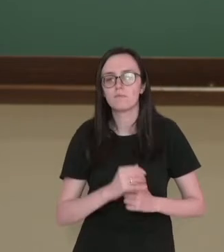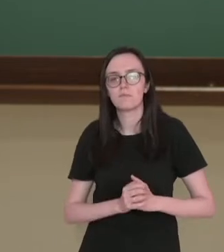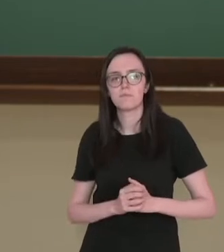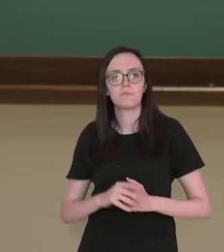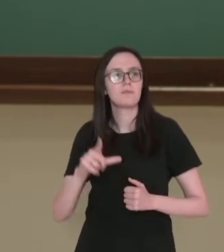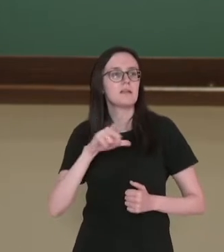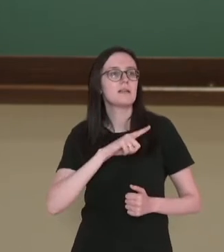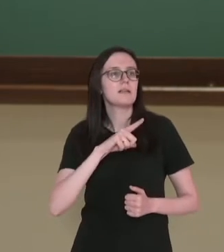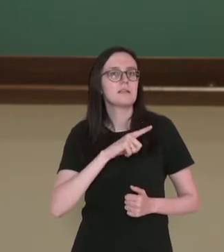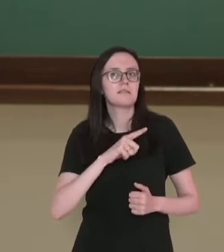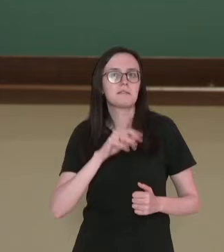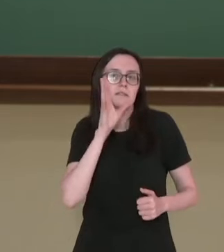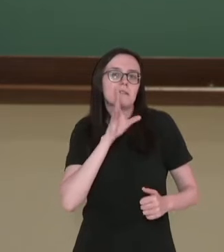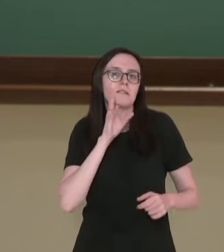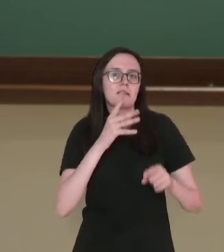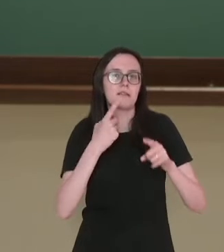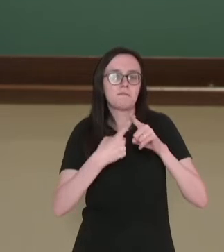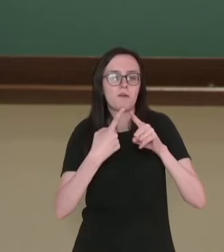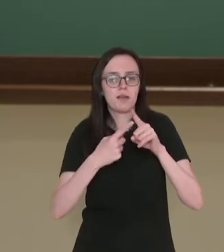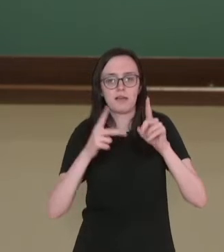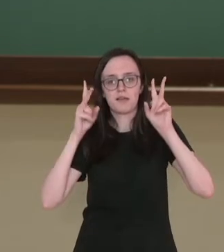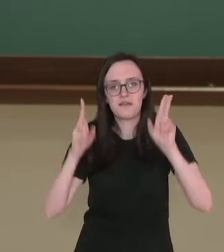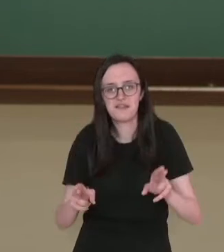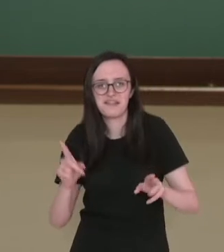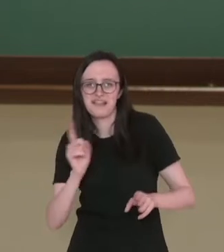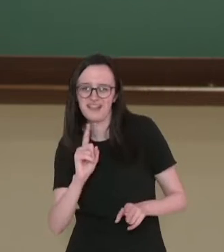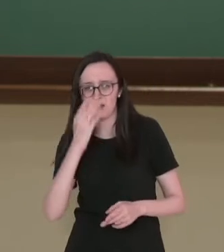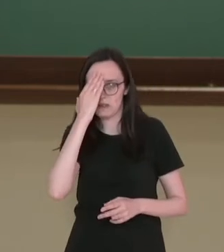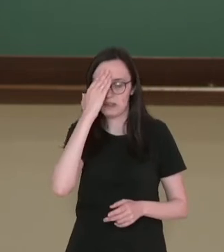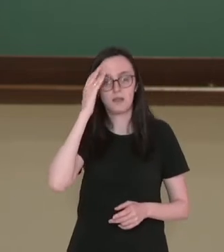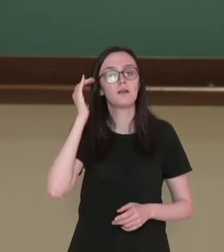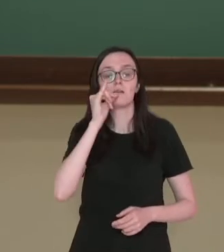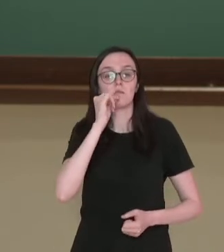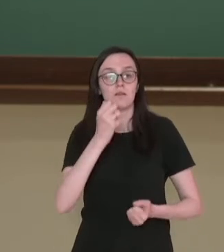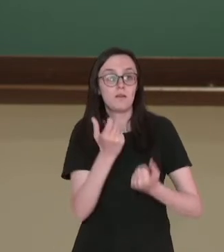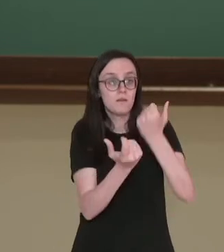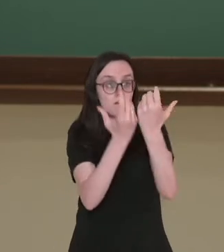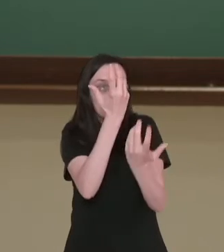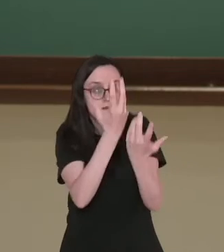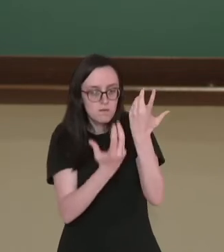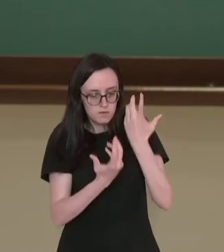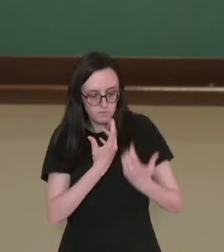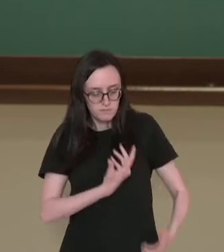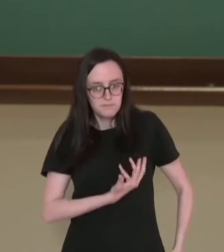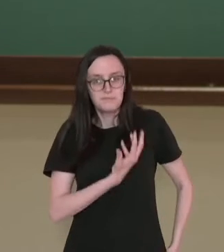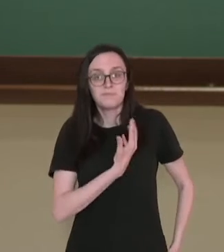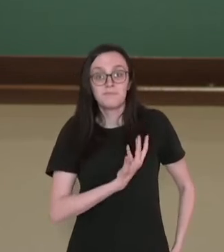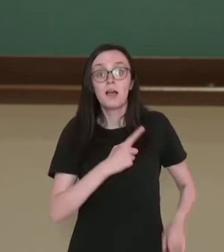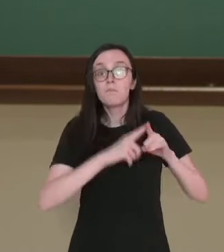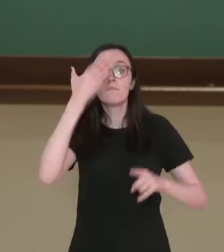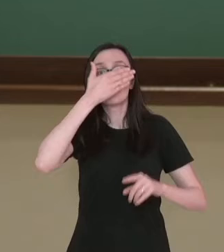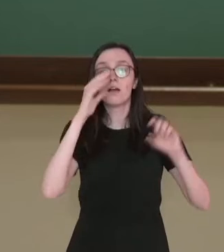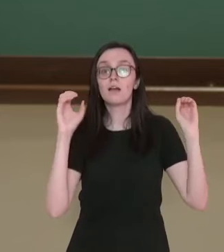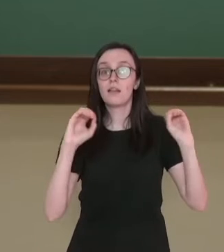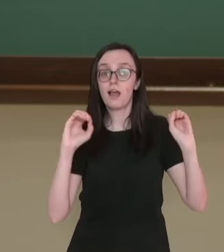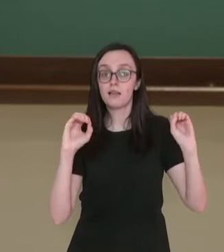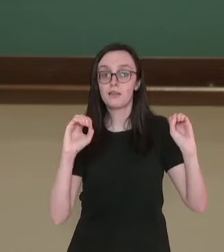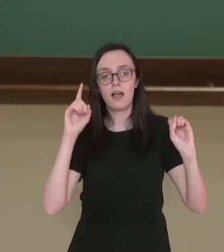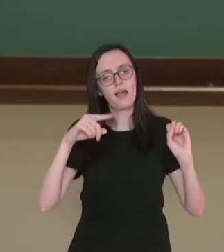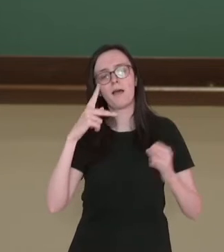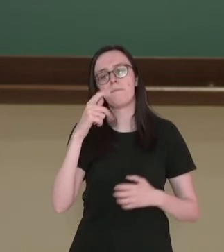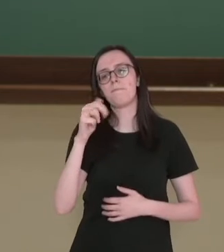assobiar e chupar cana, que é simultâneo. Então, é fogo que arde sem se ver. Não existe fogo que arde sem se ver, seria um